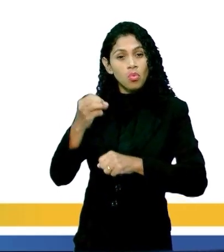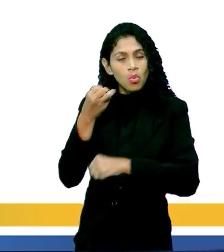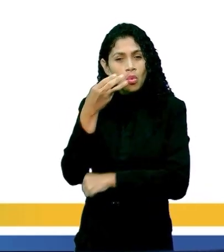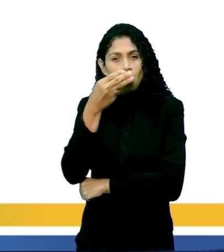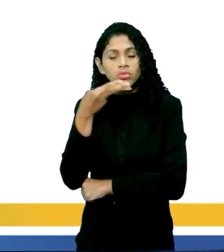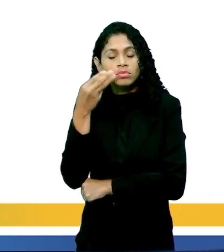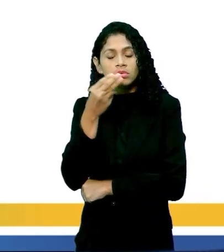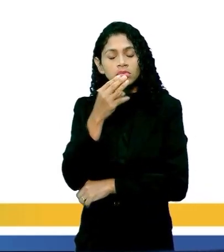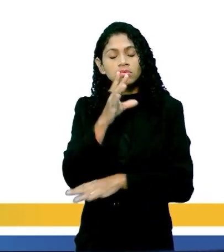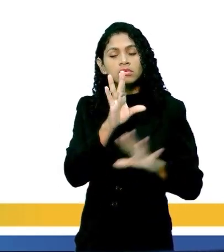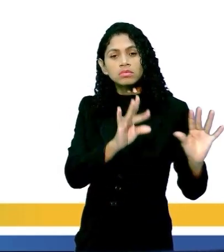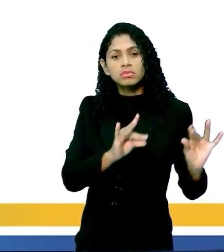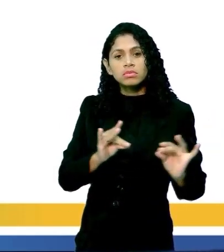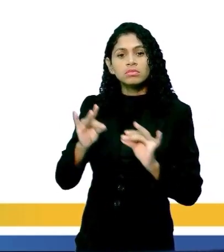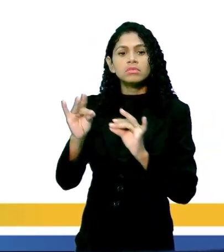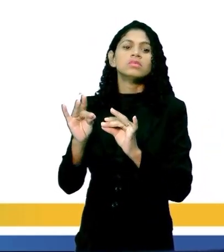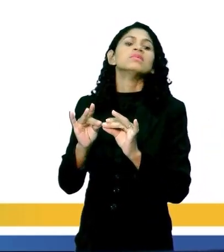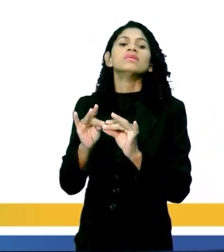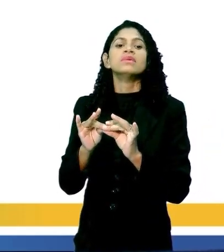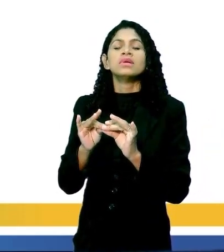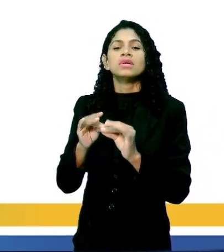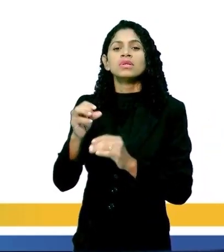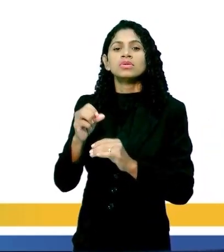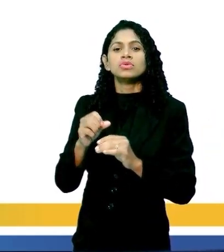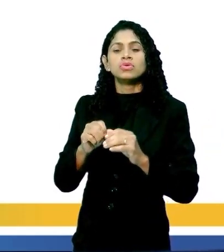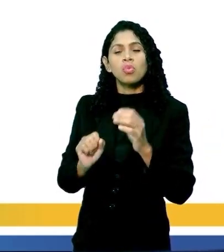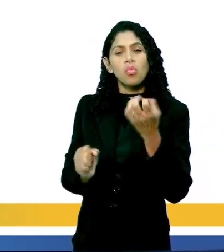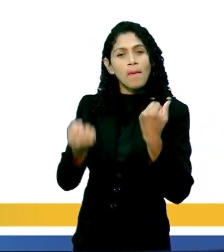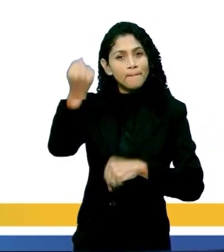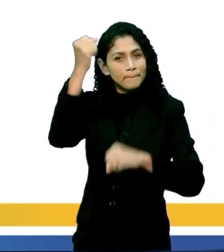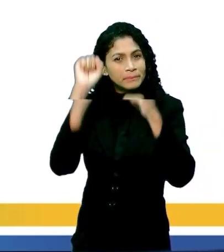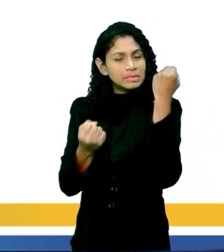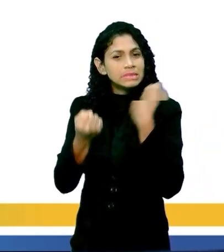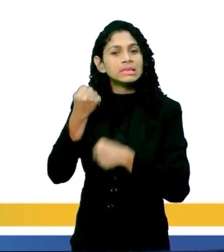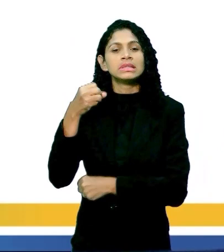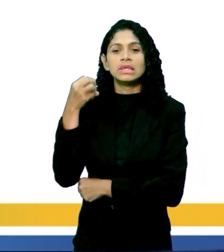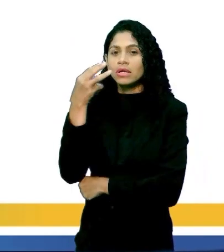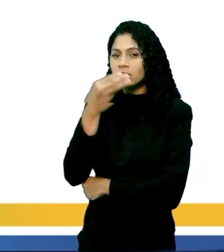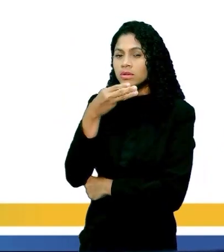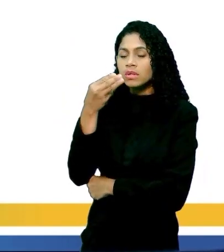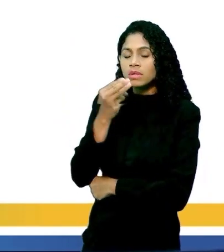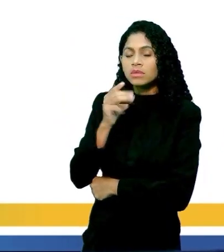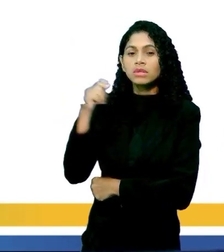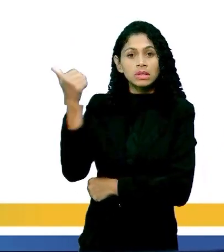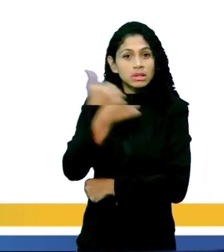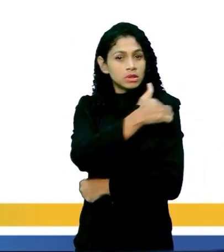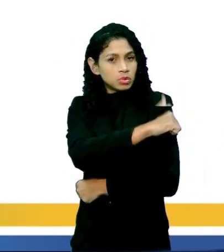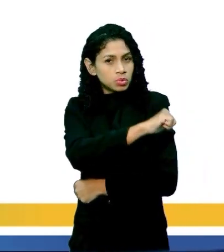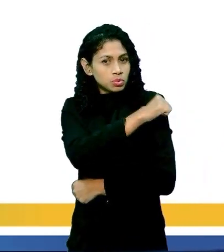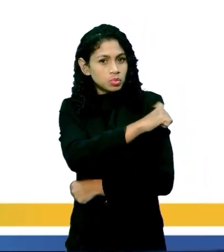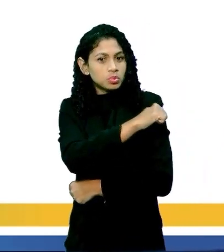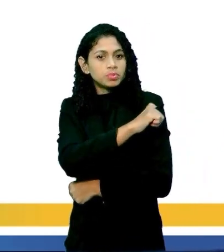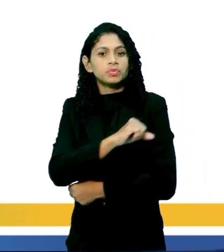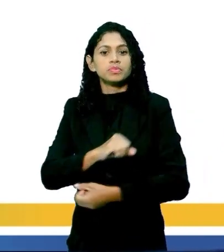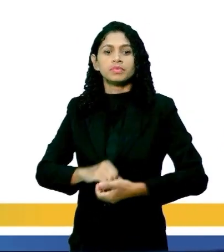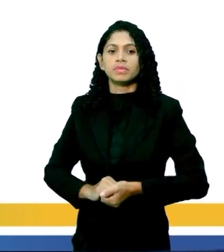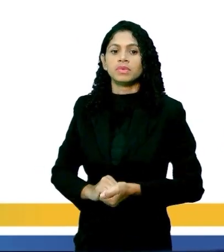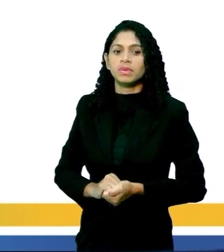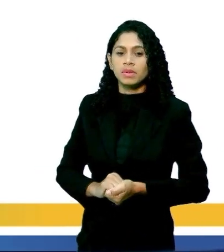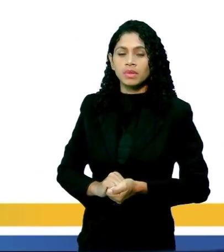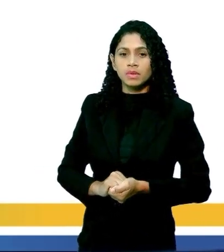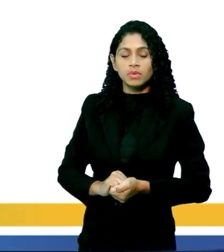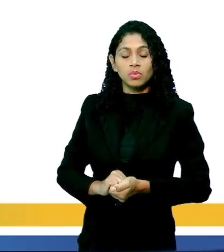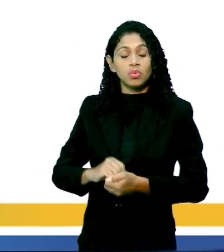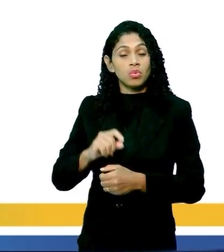uma usina de açúcar em Pernambuco ou no estado do Rio. e tampouco o fez o dono da